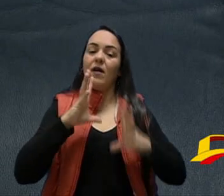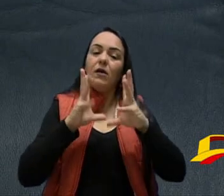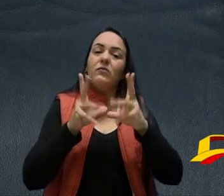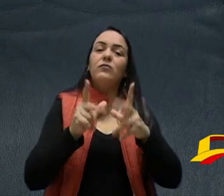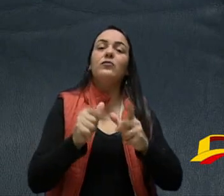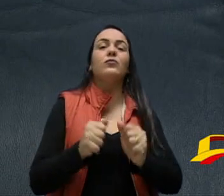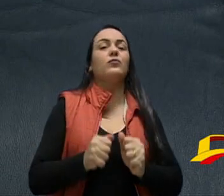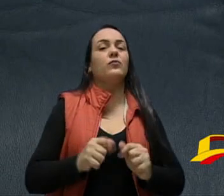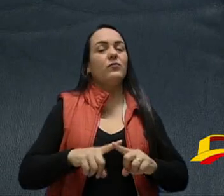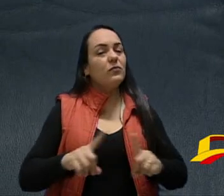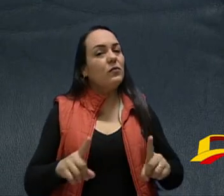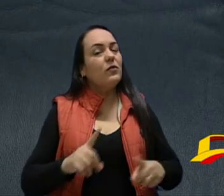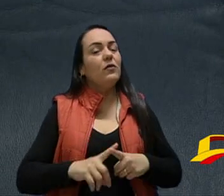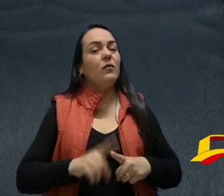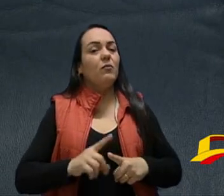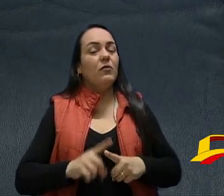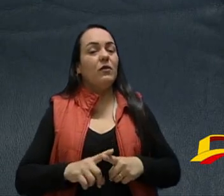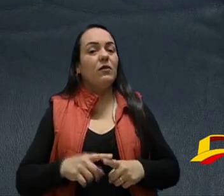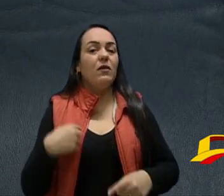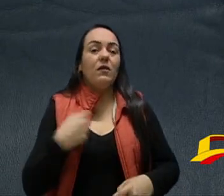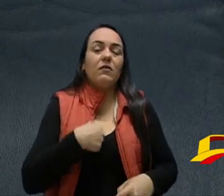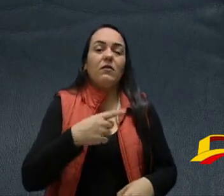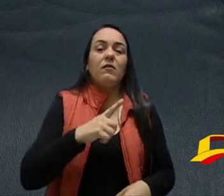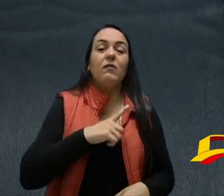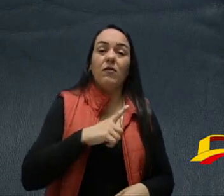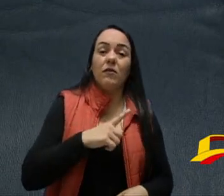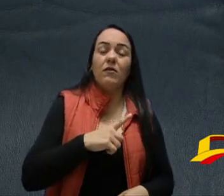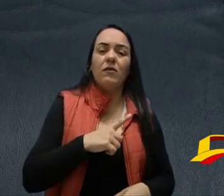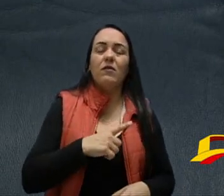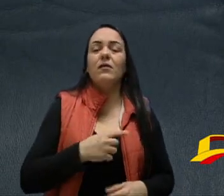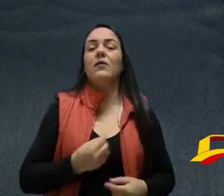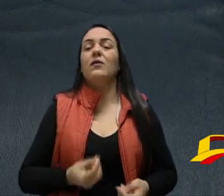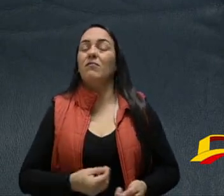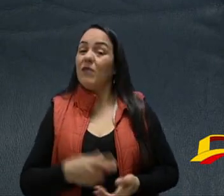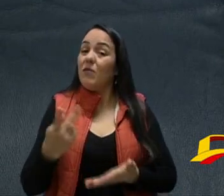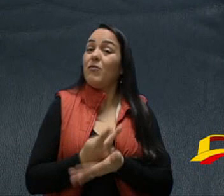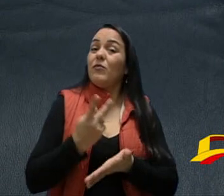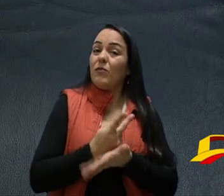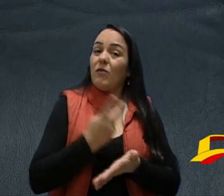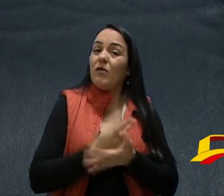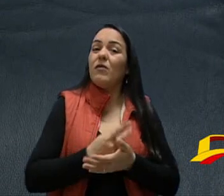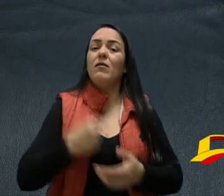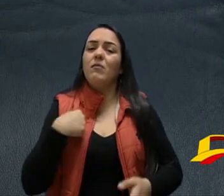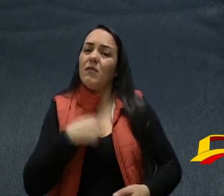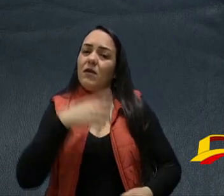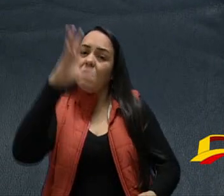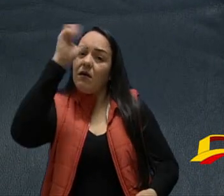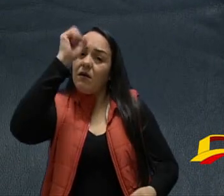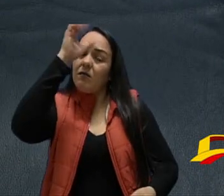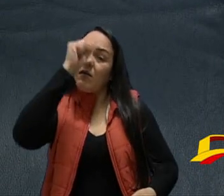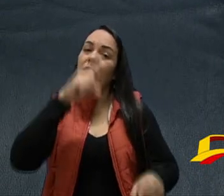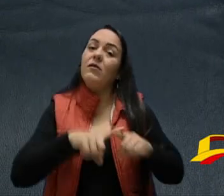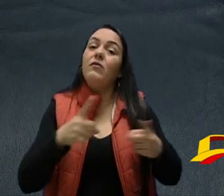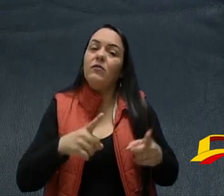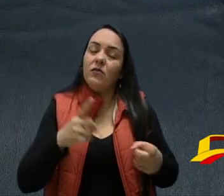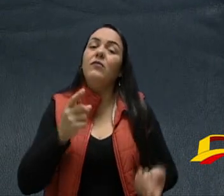ponto alguns com certeza somos temos defeitos e estamos aqui para aprender mas a maioria dos casos a gente tem sim